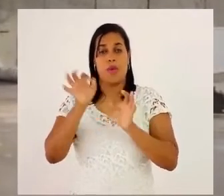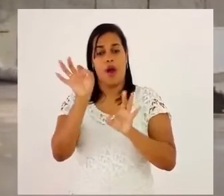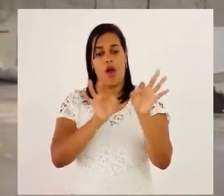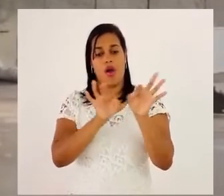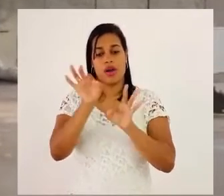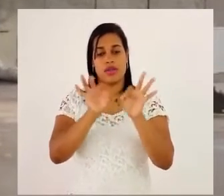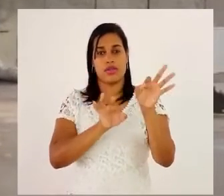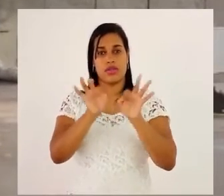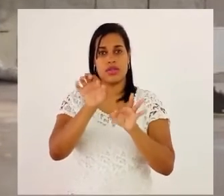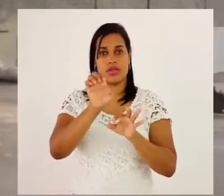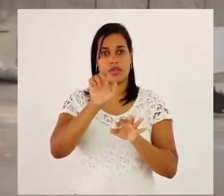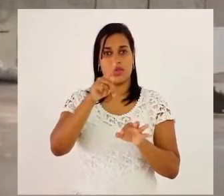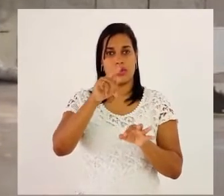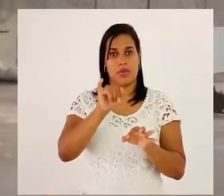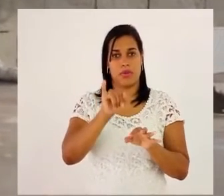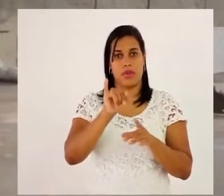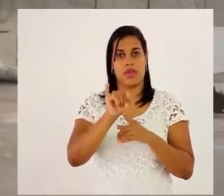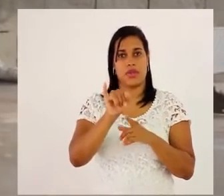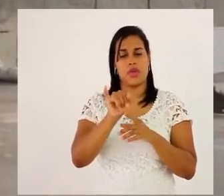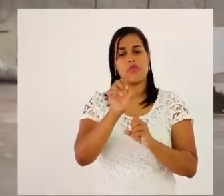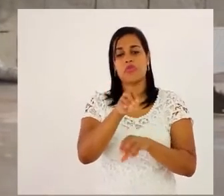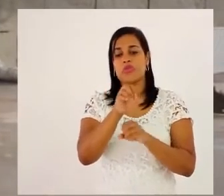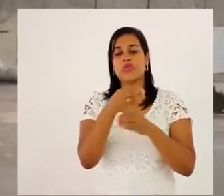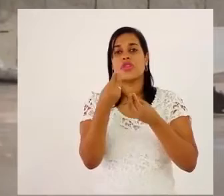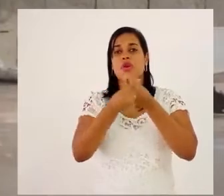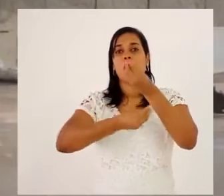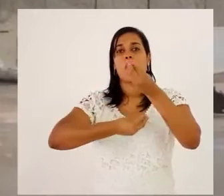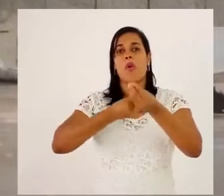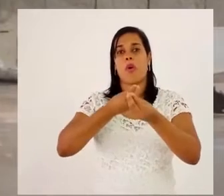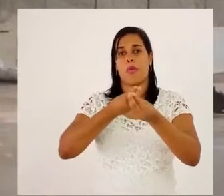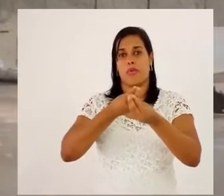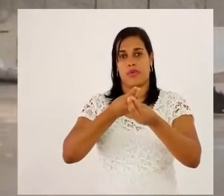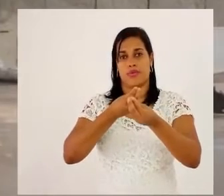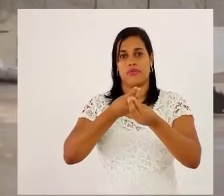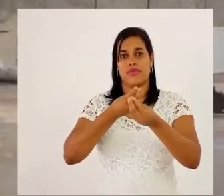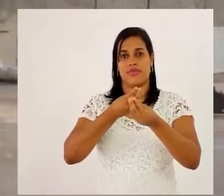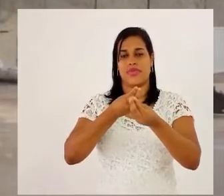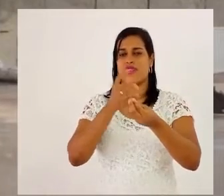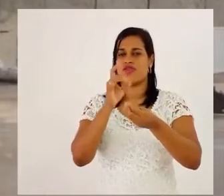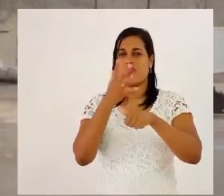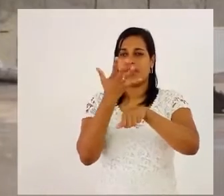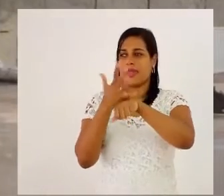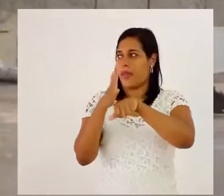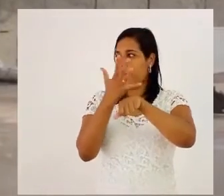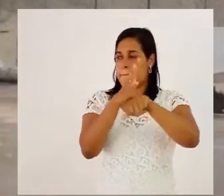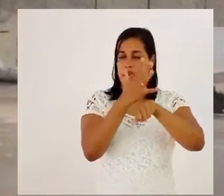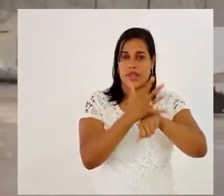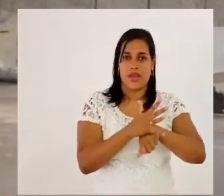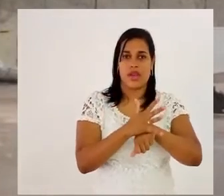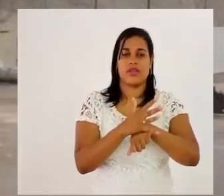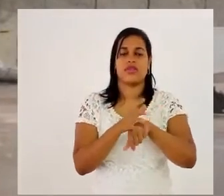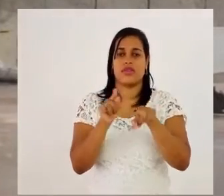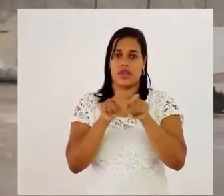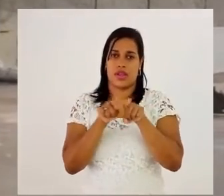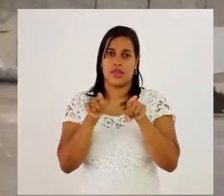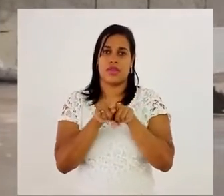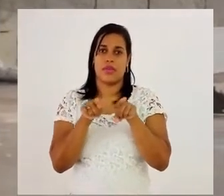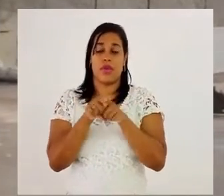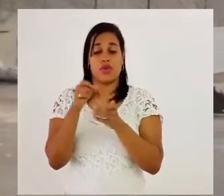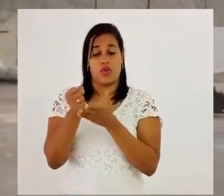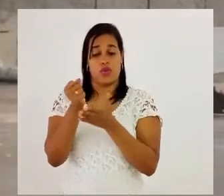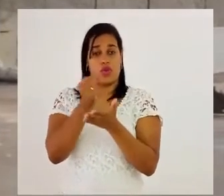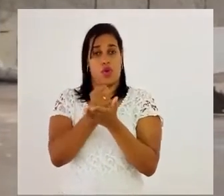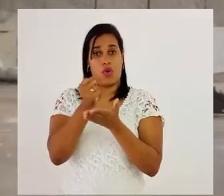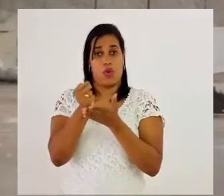EPI. A NR6 não ensina como se faz o dimensionamento. Isso aí vai muito da prática e vai muito através de um documento